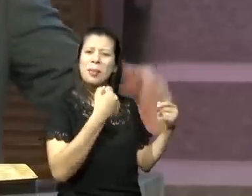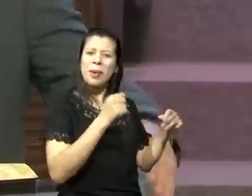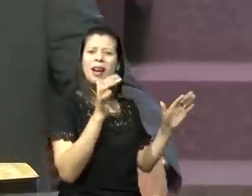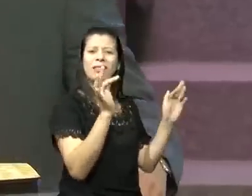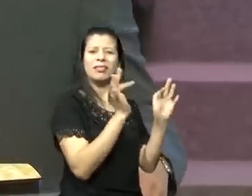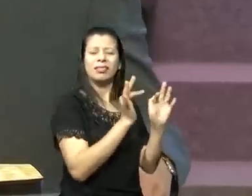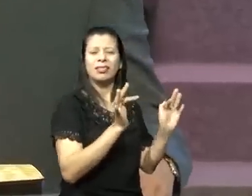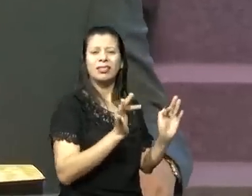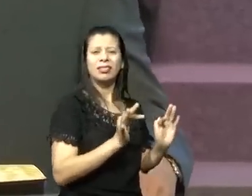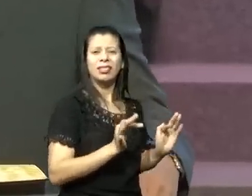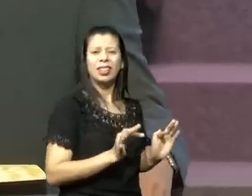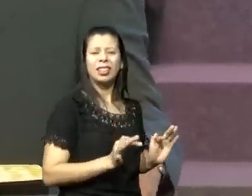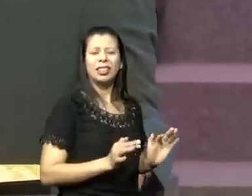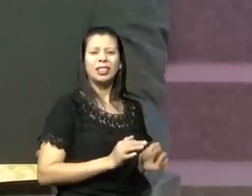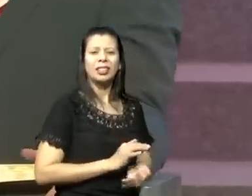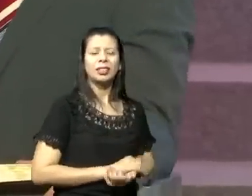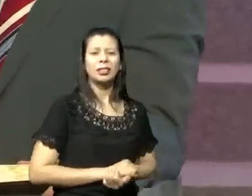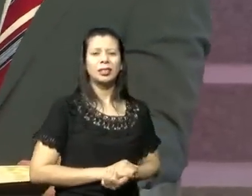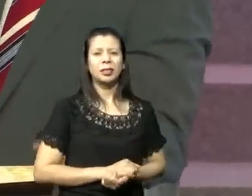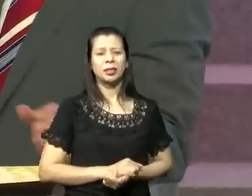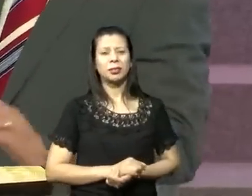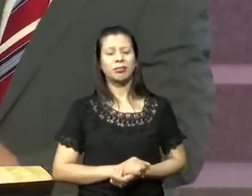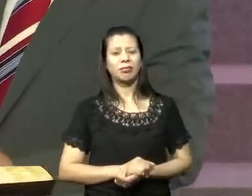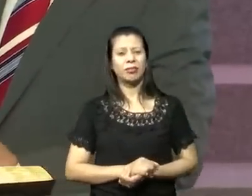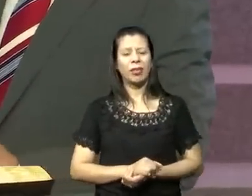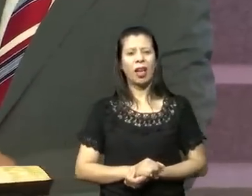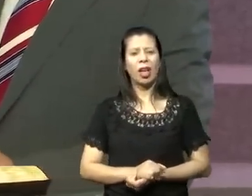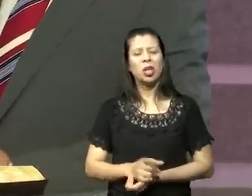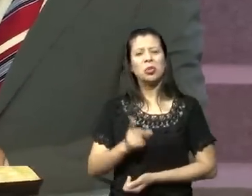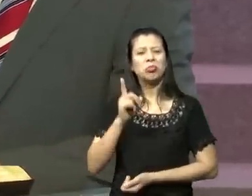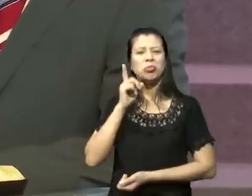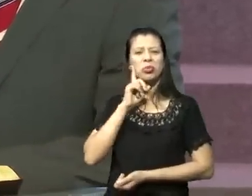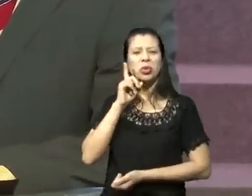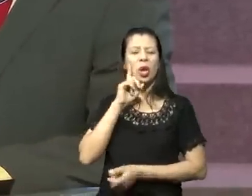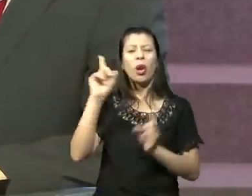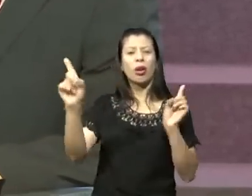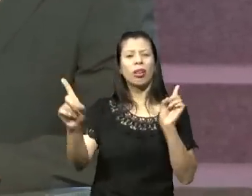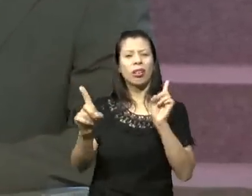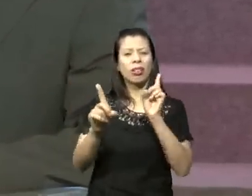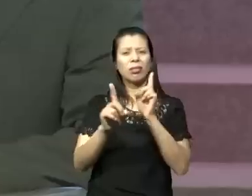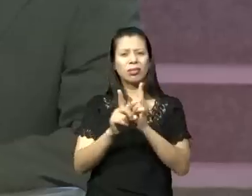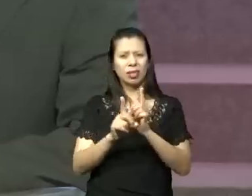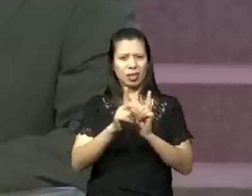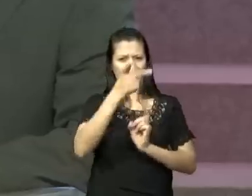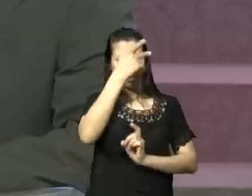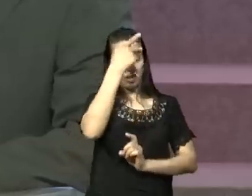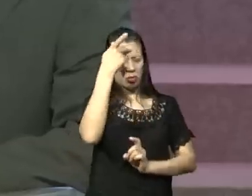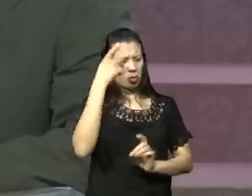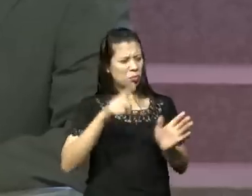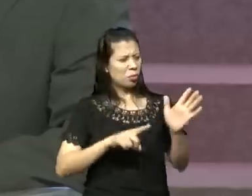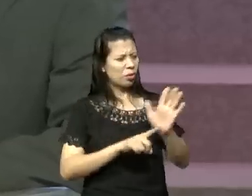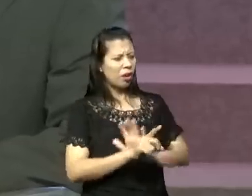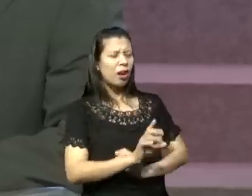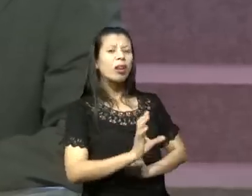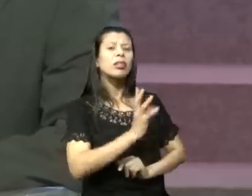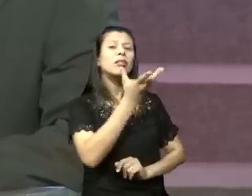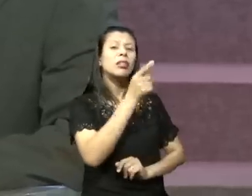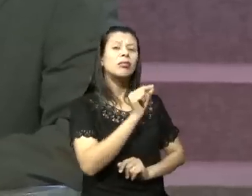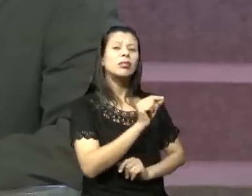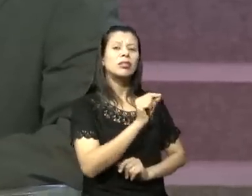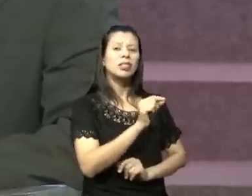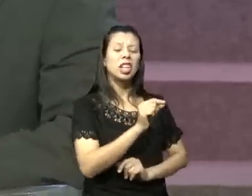irmão O que que houve ah pastor não amo mais Ah não ama mais legal né legal